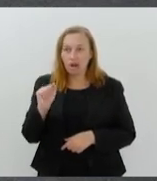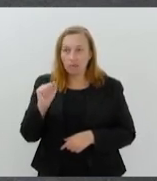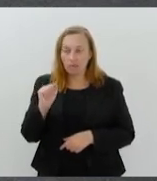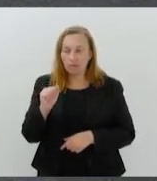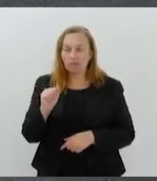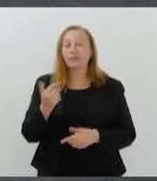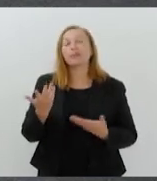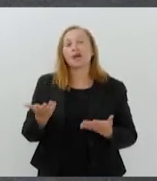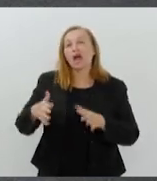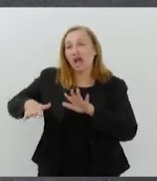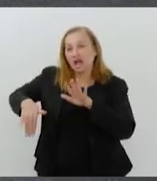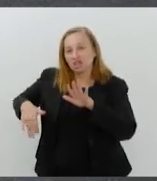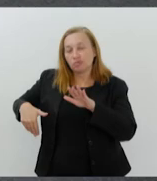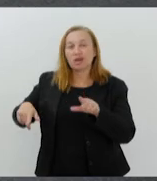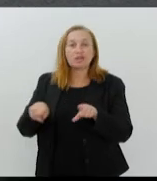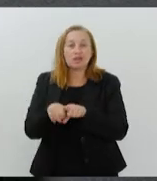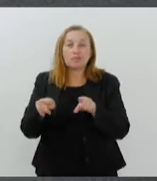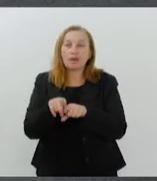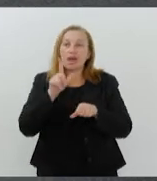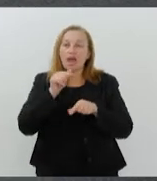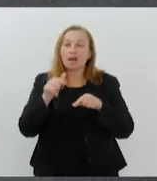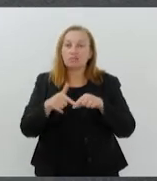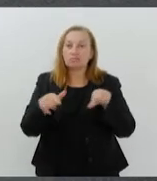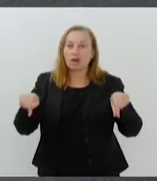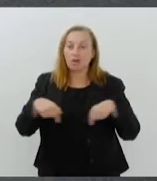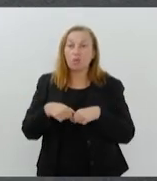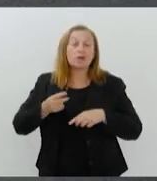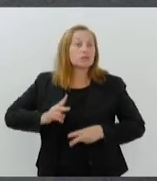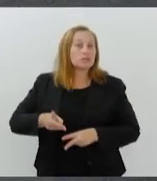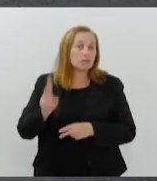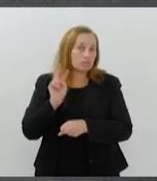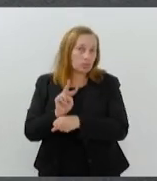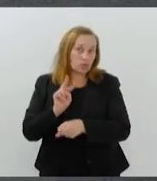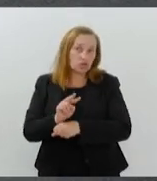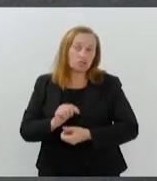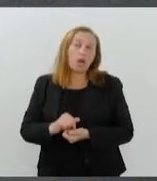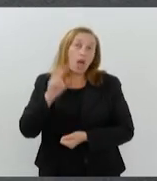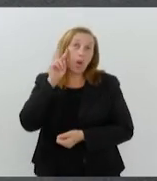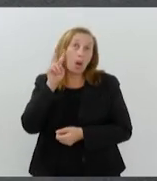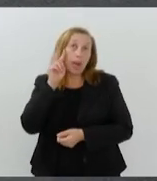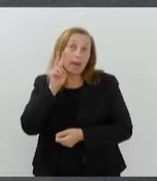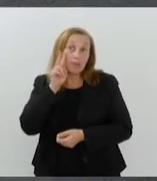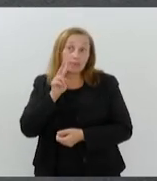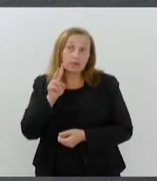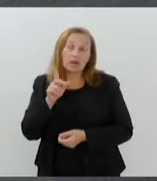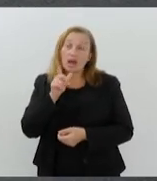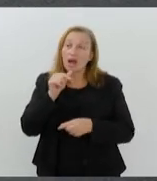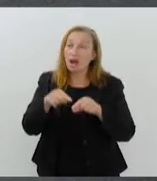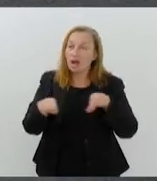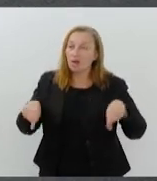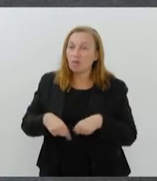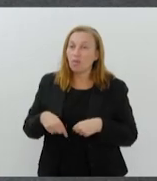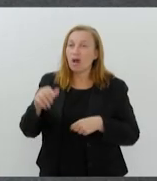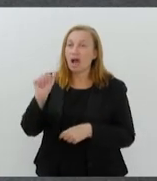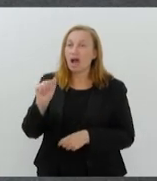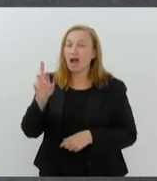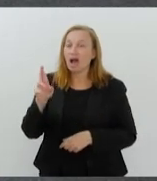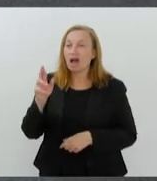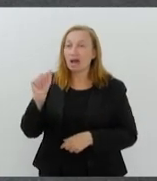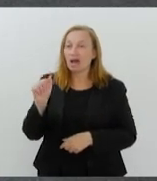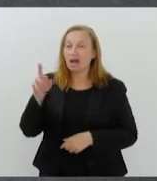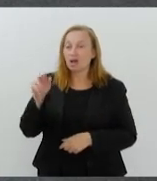tanto as praias quanto as lagoas têm que sempre ser preservadas. Eu me lembro, a Lagoa de Araruama andou muito